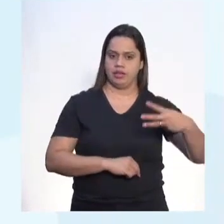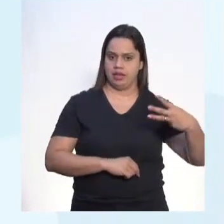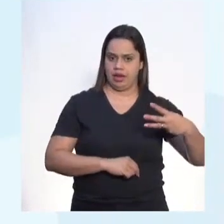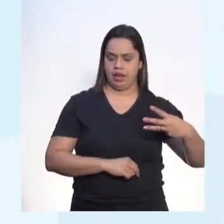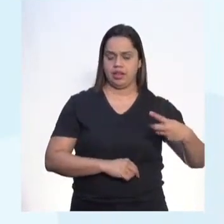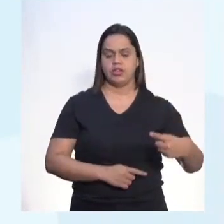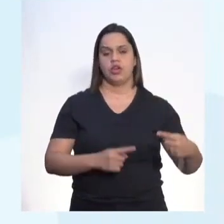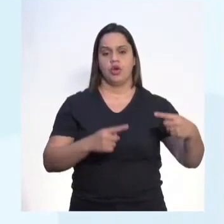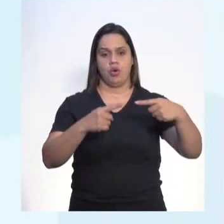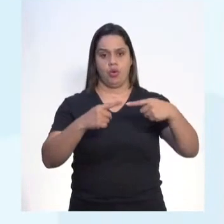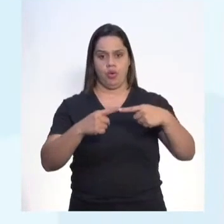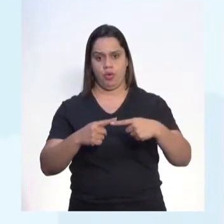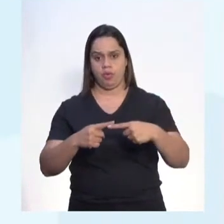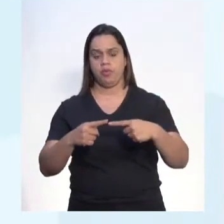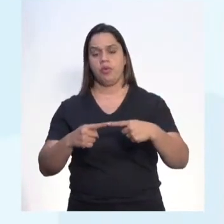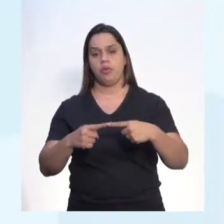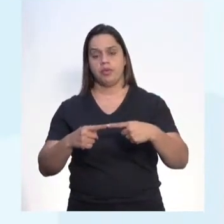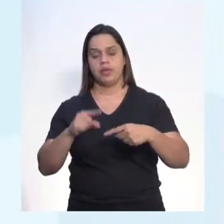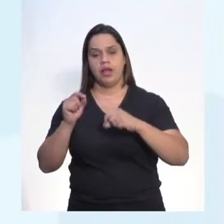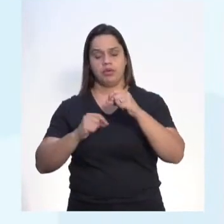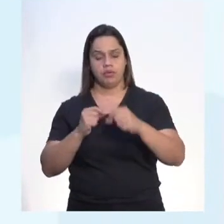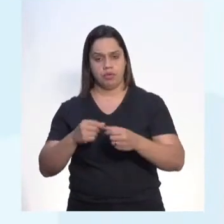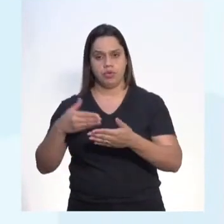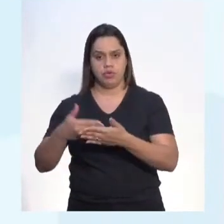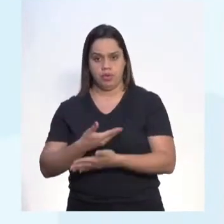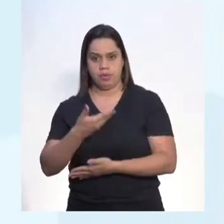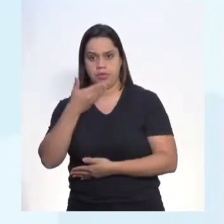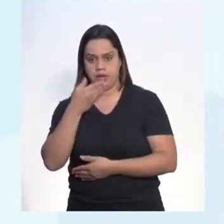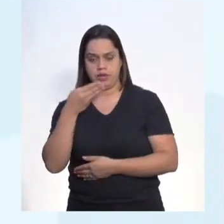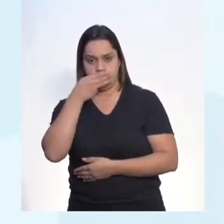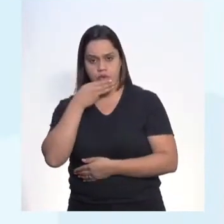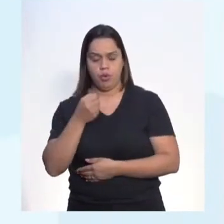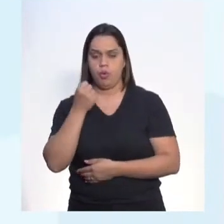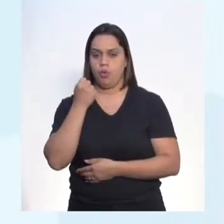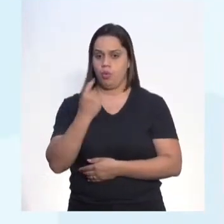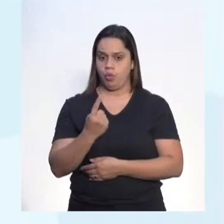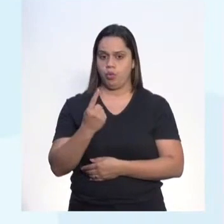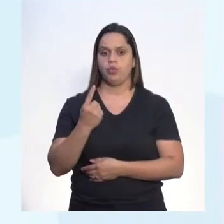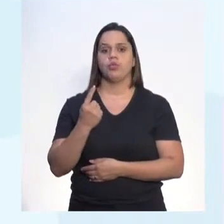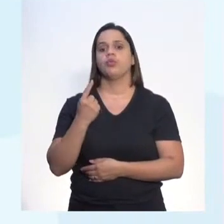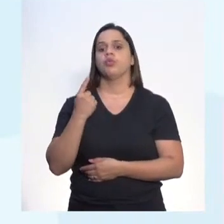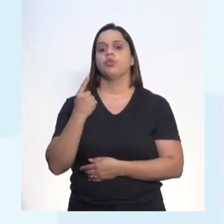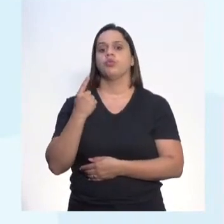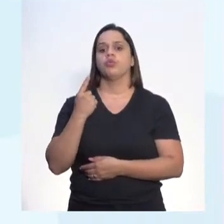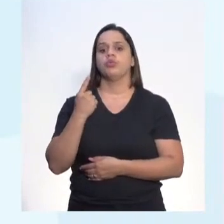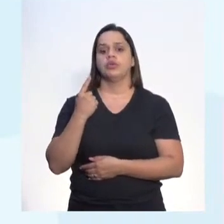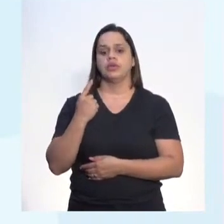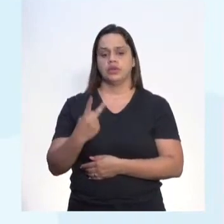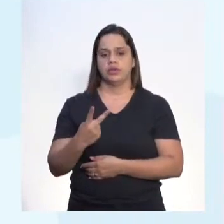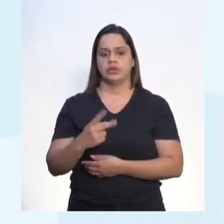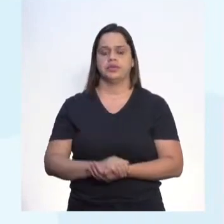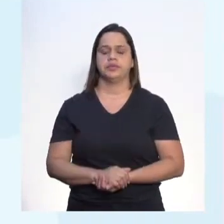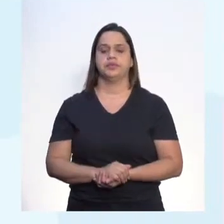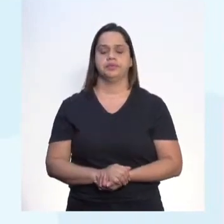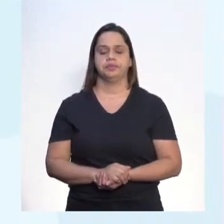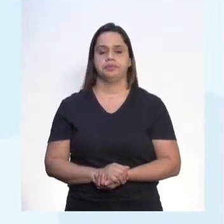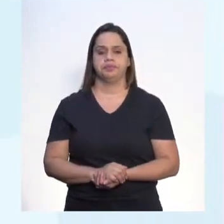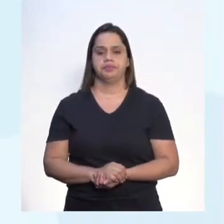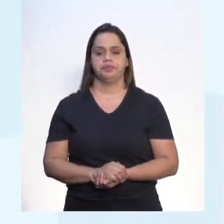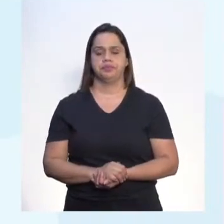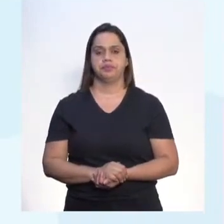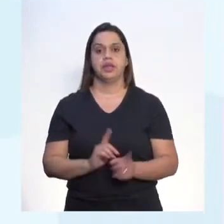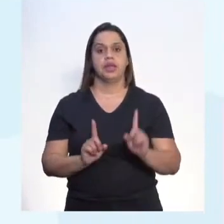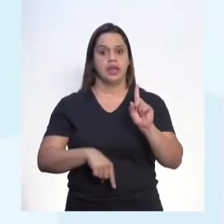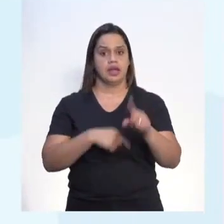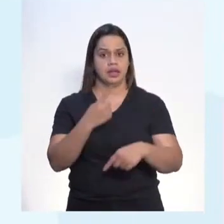3 e combinar com a sobremesa 1 e com a sobremesa 2. E o